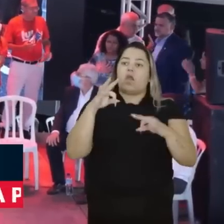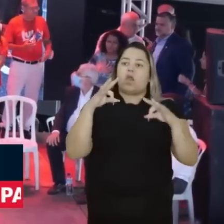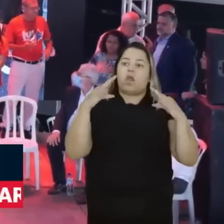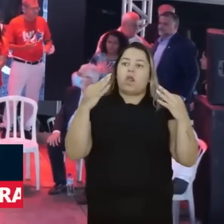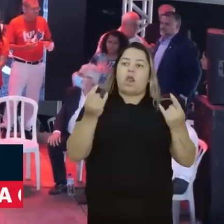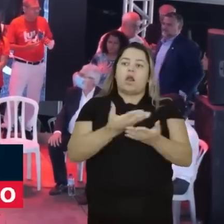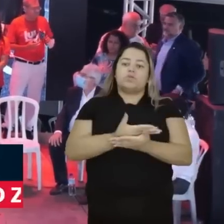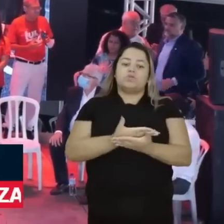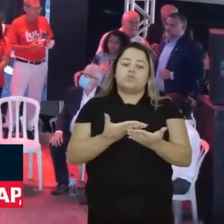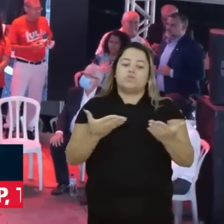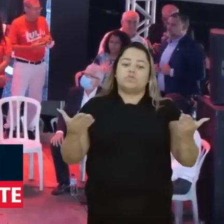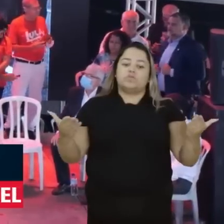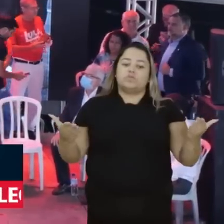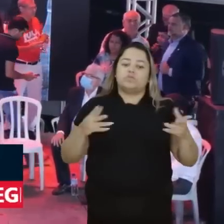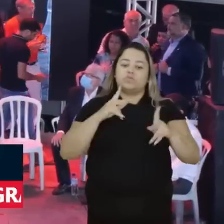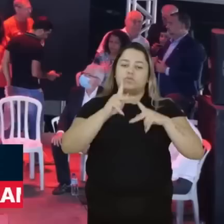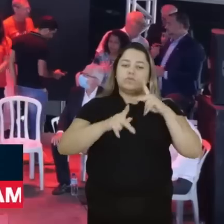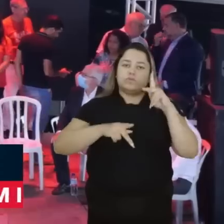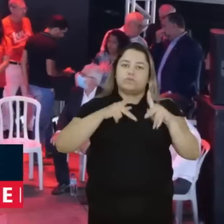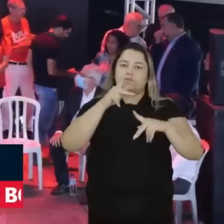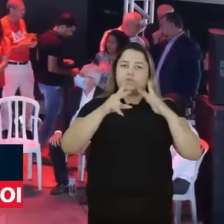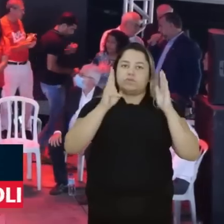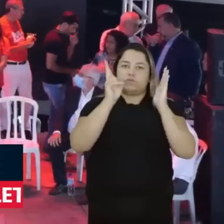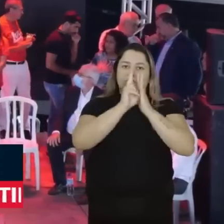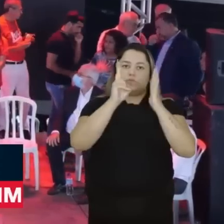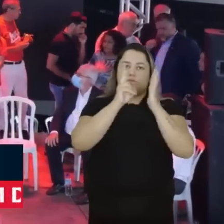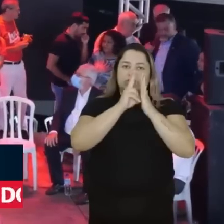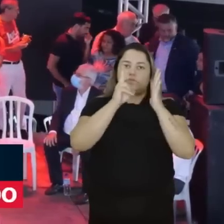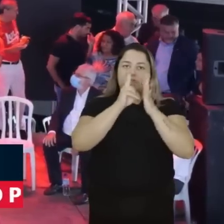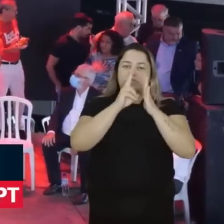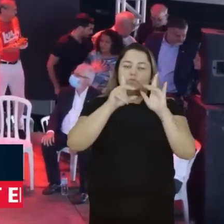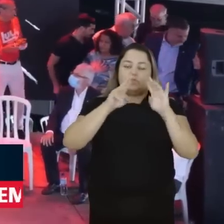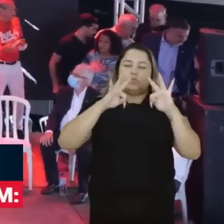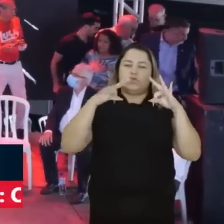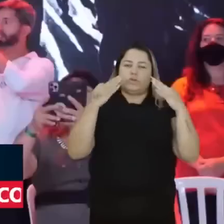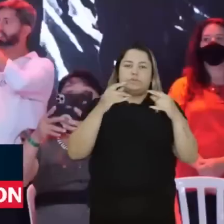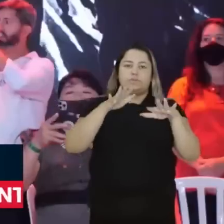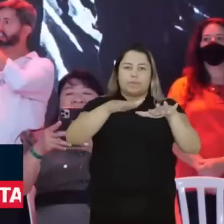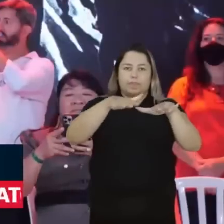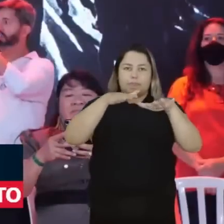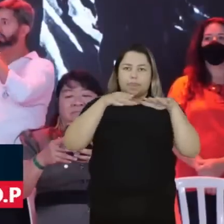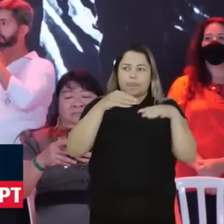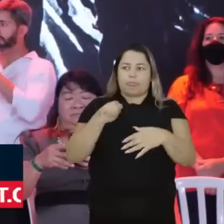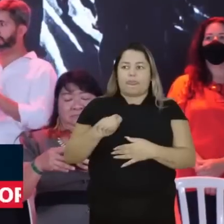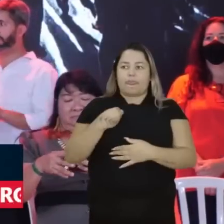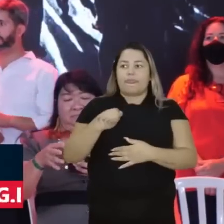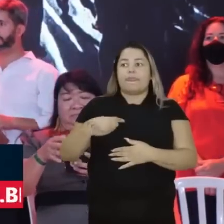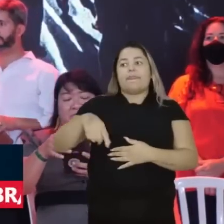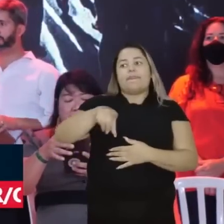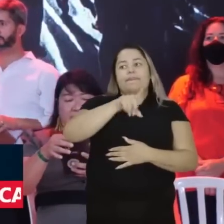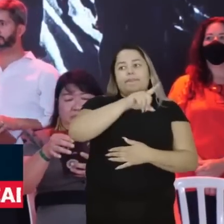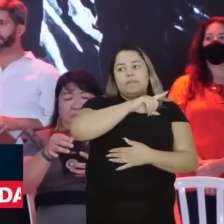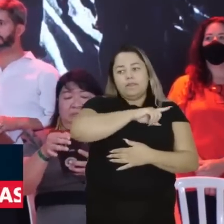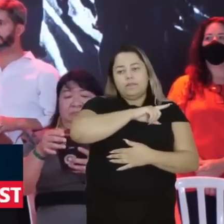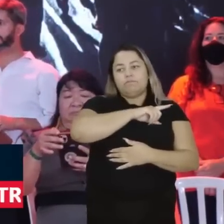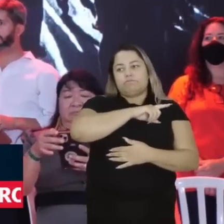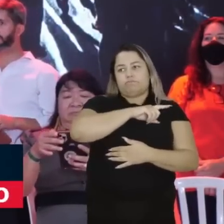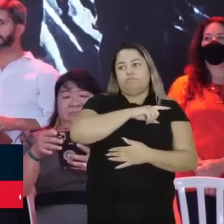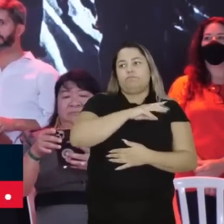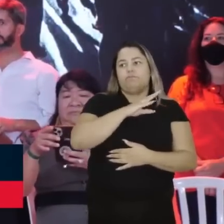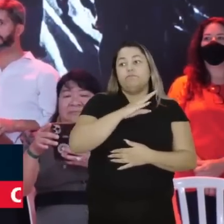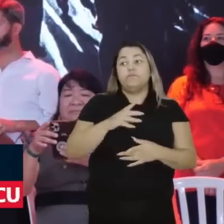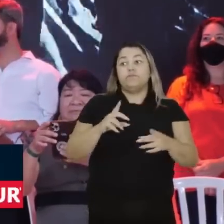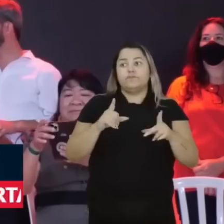aqui presentes, povos indígenas, a todos os movimentos aqui presentes. Nós somos da bancada